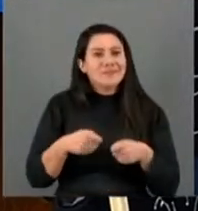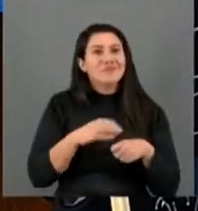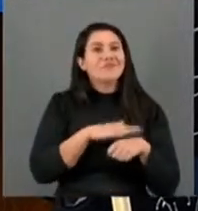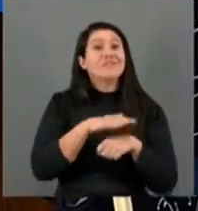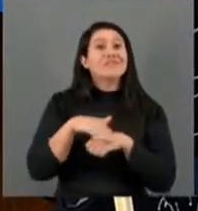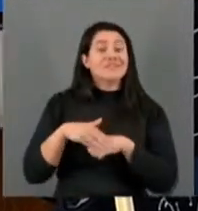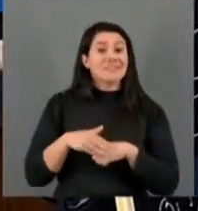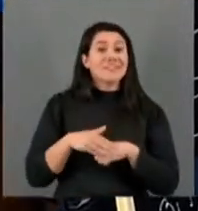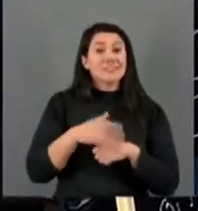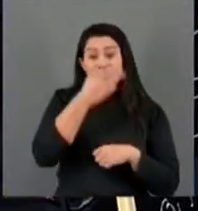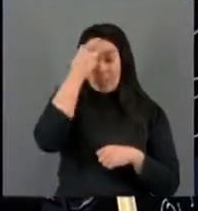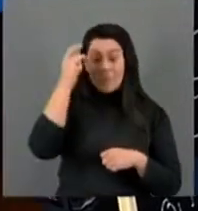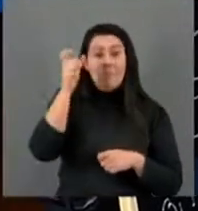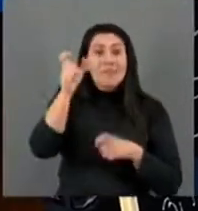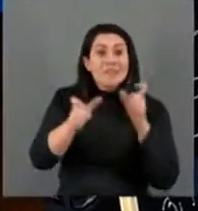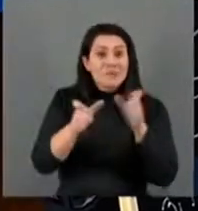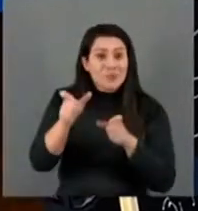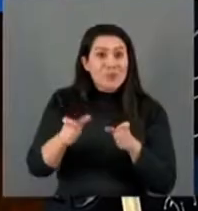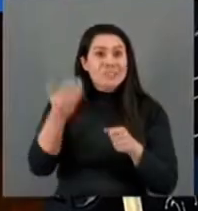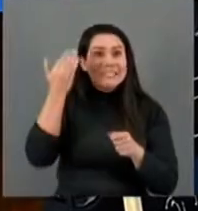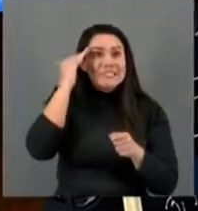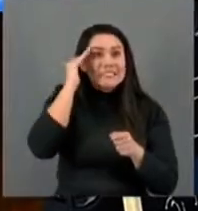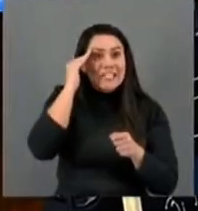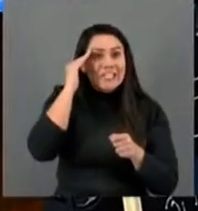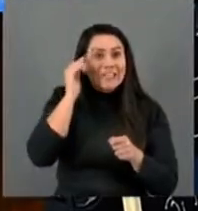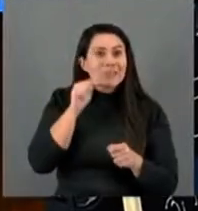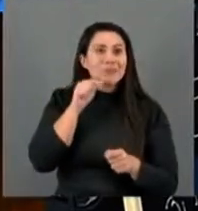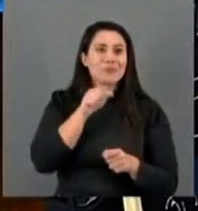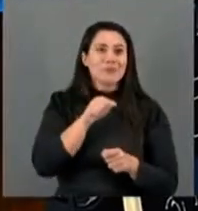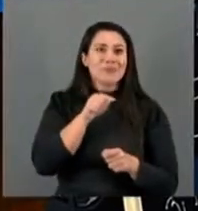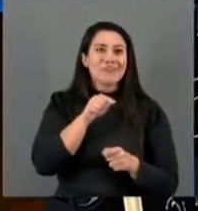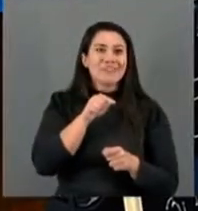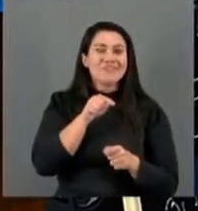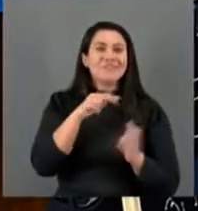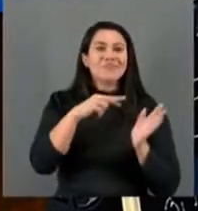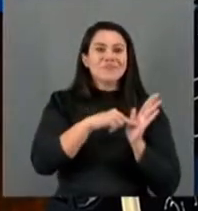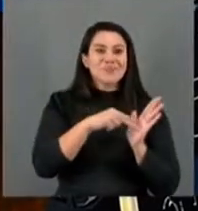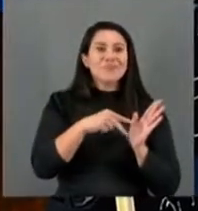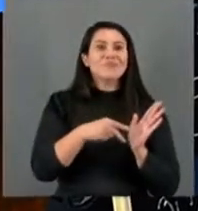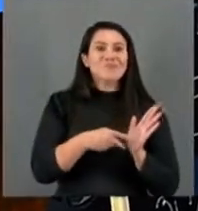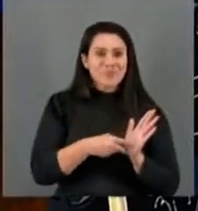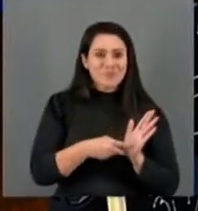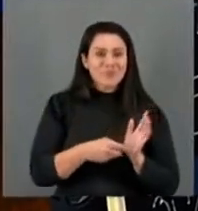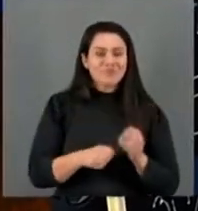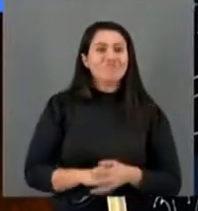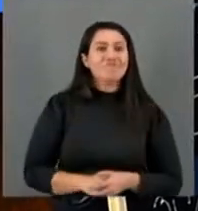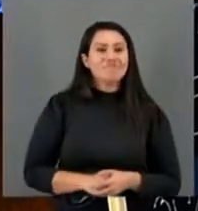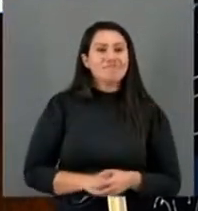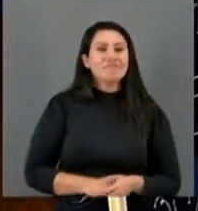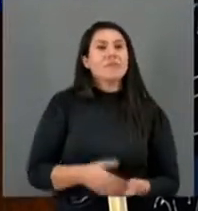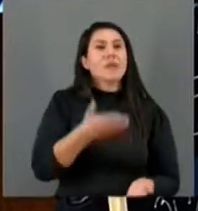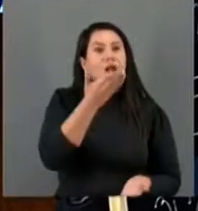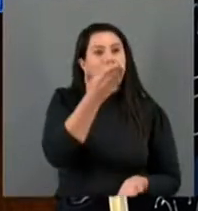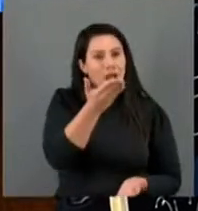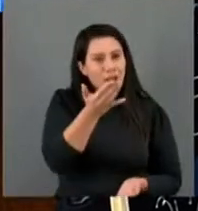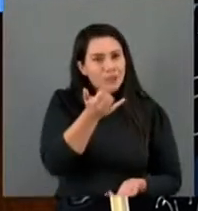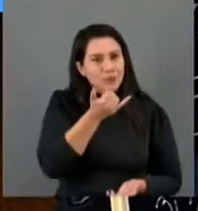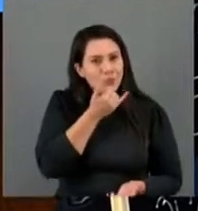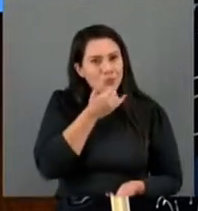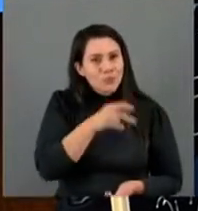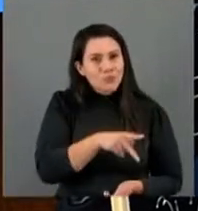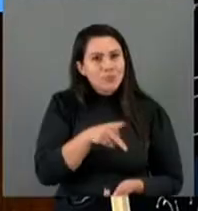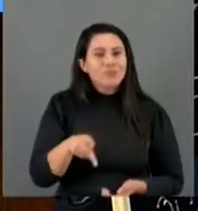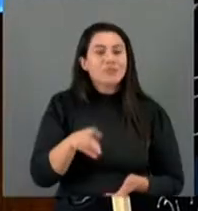possam entender o que é que isso significa? Eu tomei aqui a liberdade, presidente, com a sua generosa